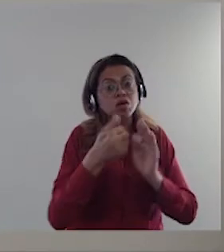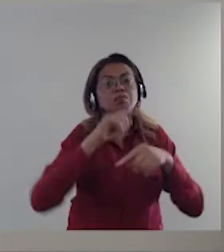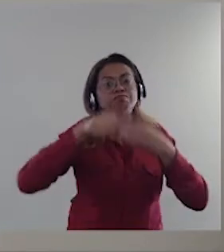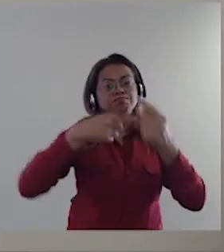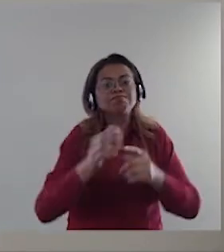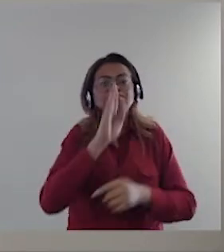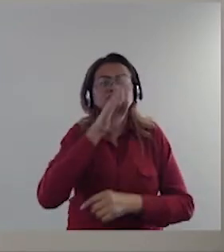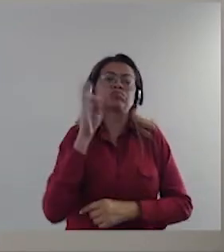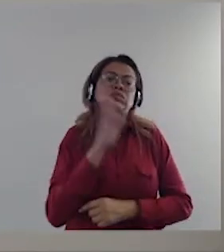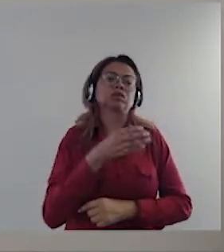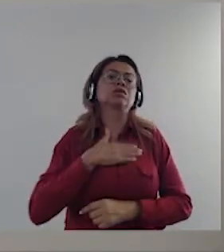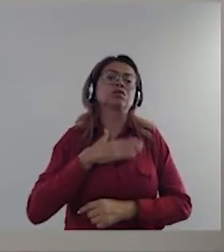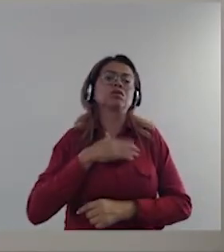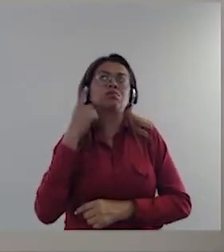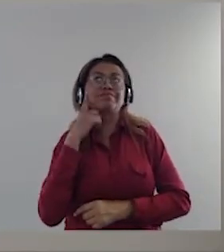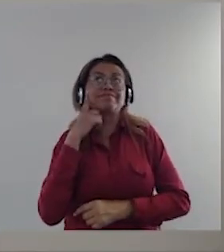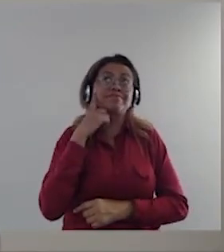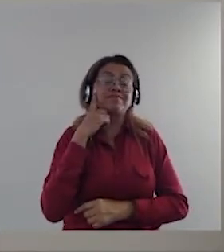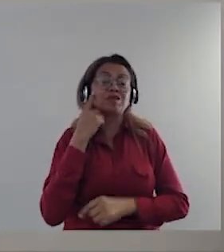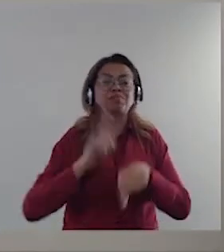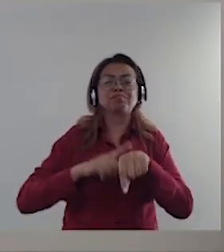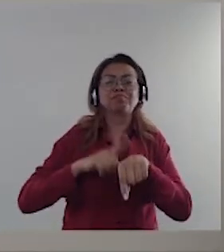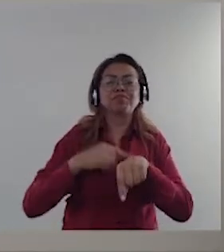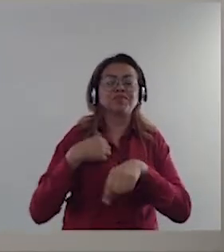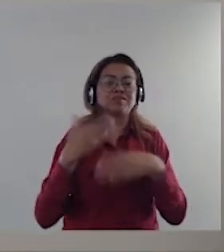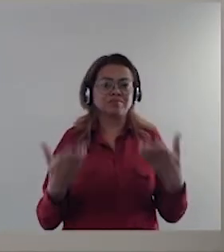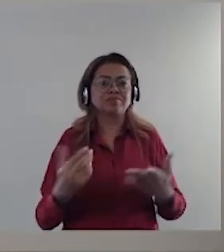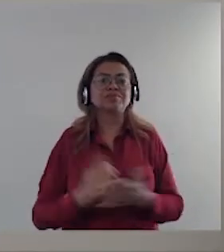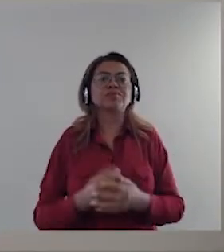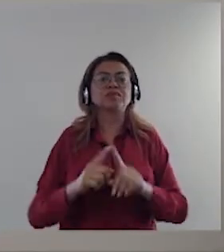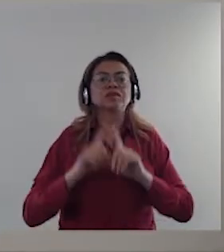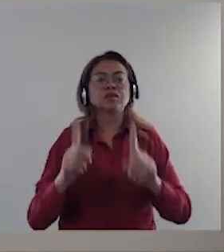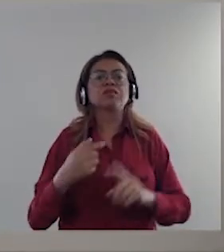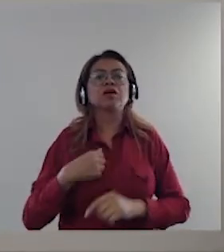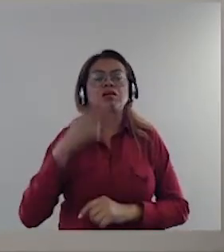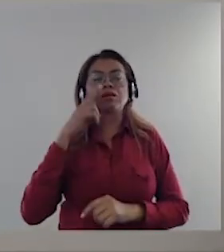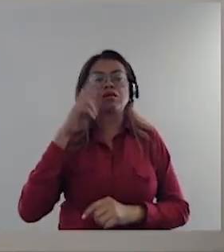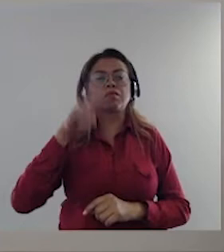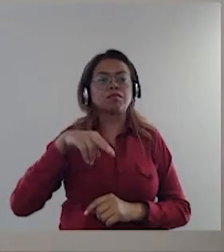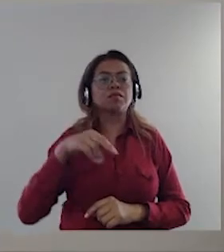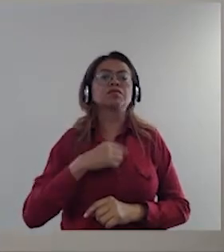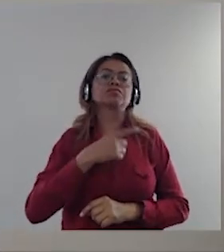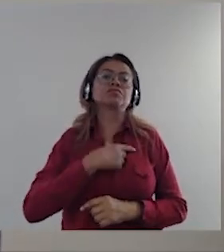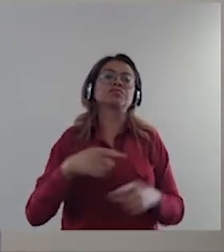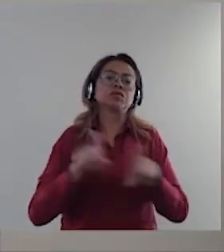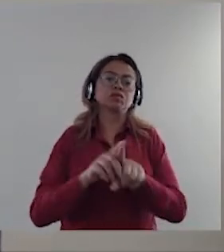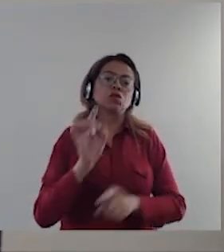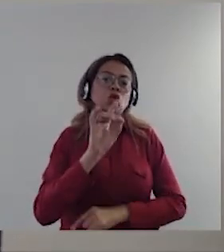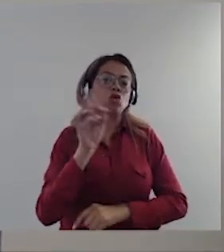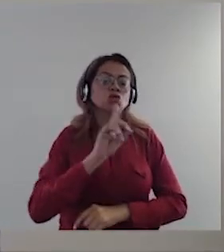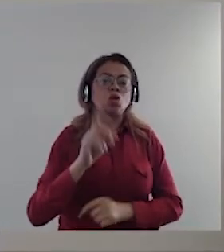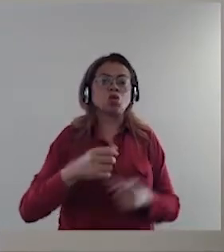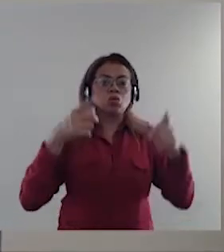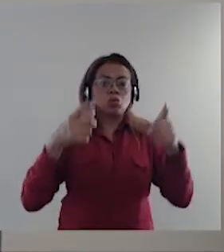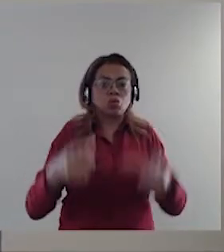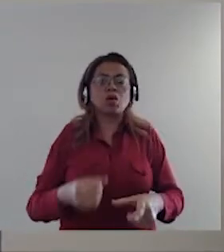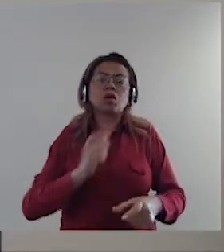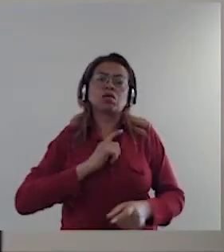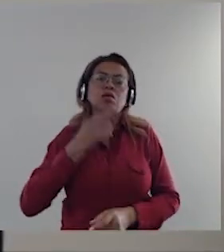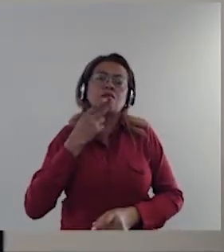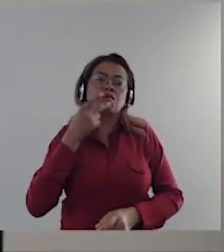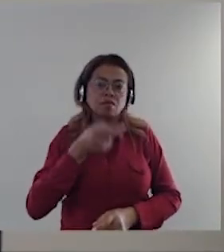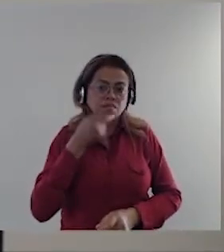muito curto, eu já fico aqui meio angustiado com o próprio tempo, mas vejam que não é só nesses ambientes que dizem respeito